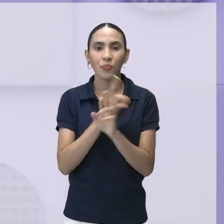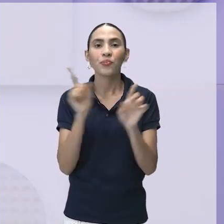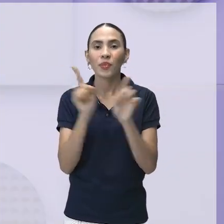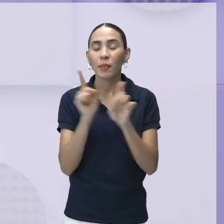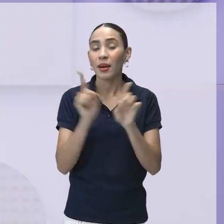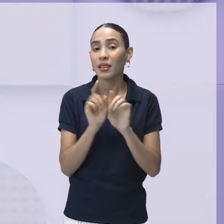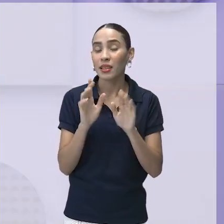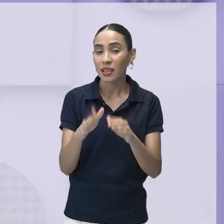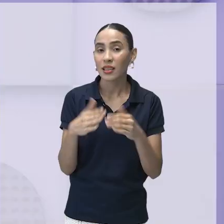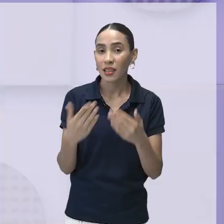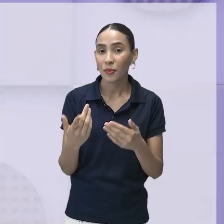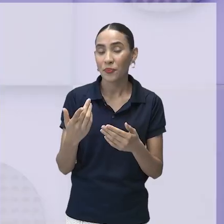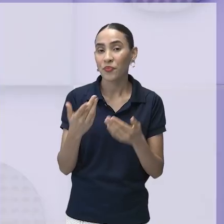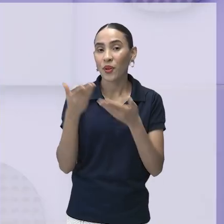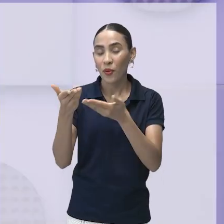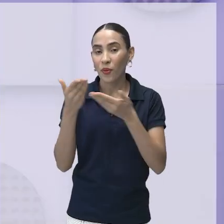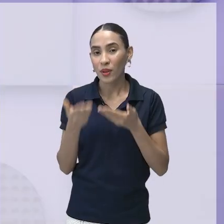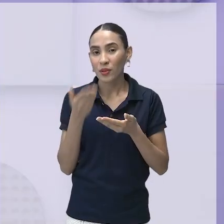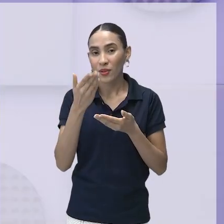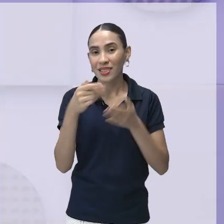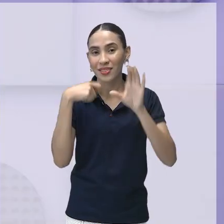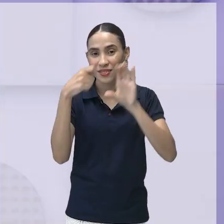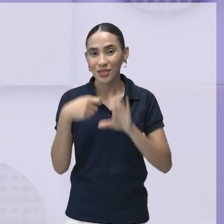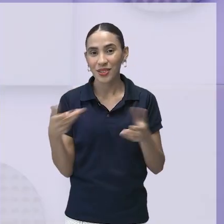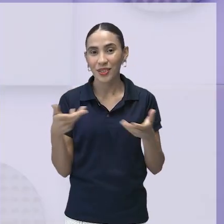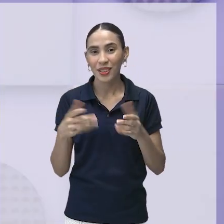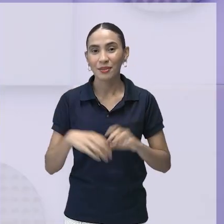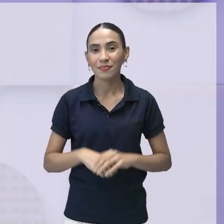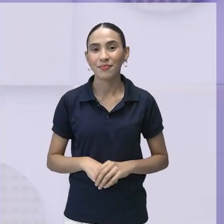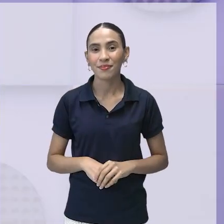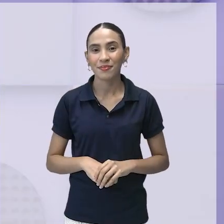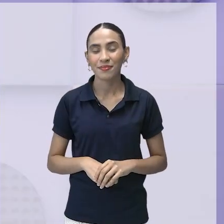correlacionam. E aqui eu te convido para ver esse vídeo de hoje.